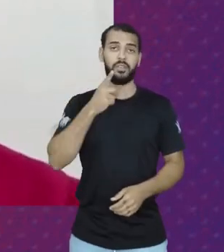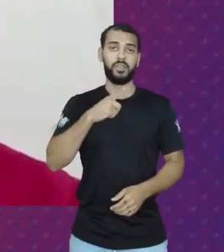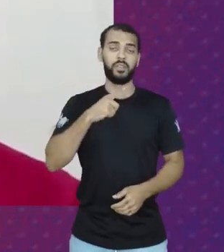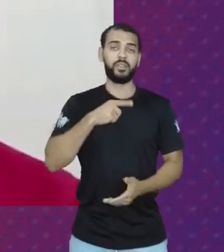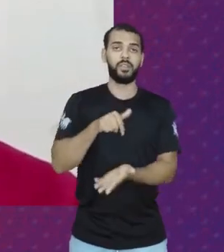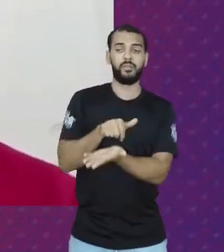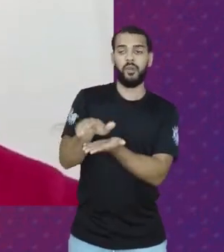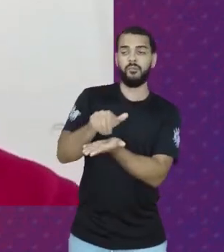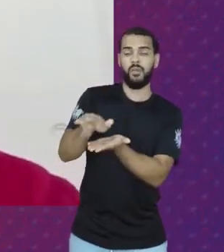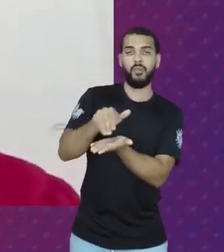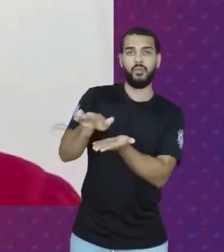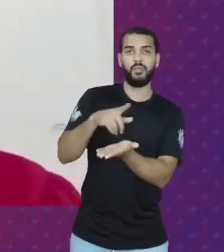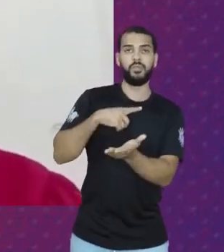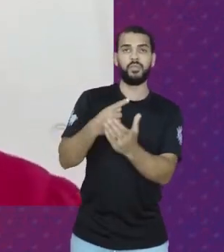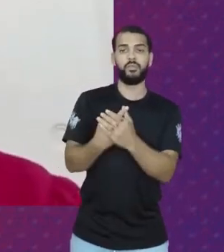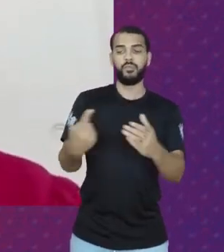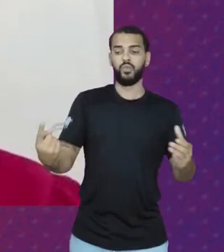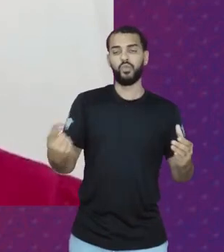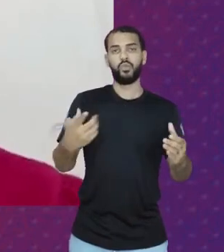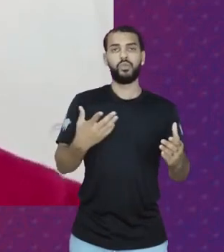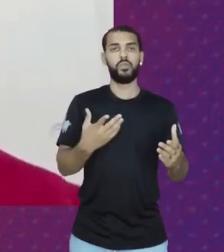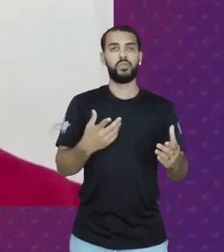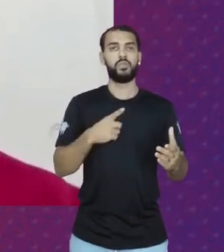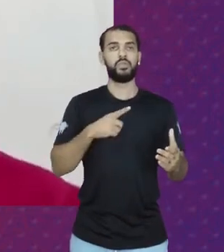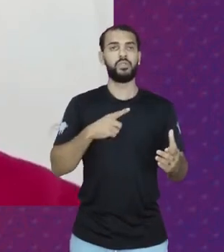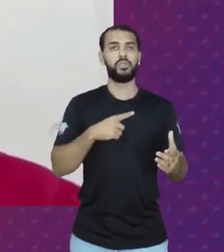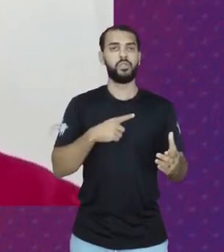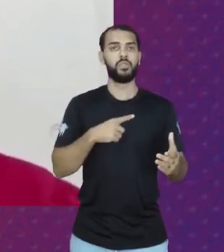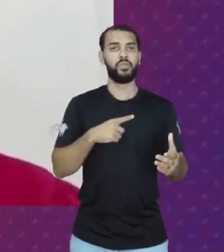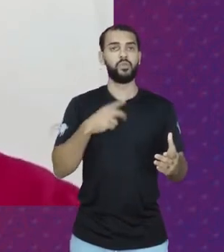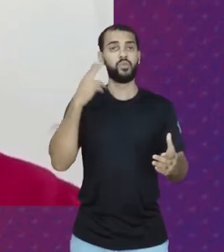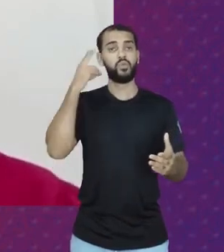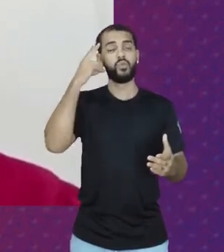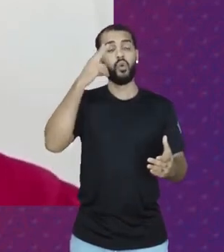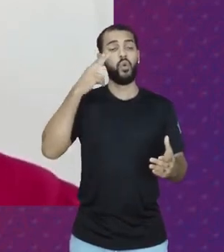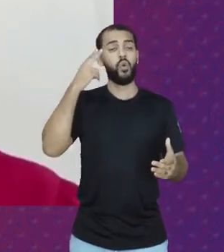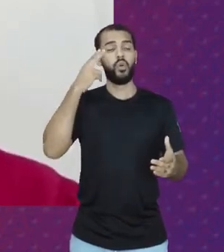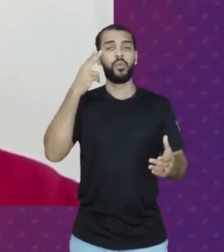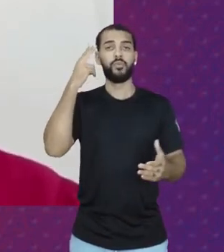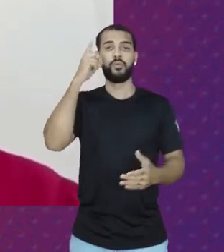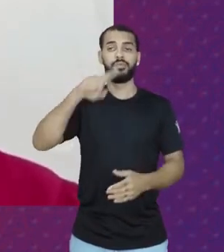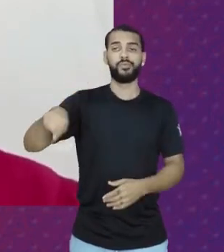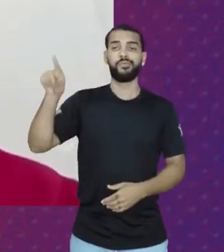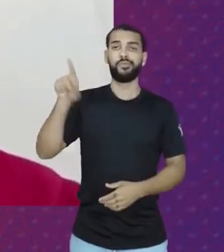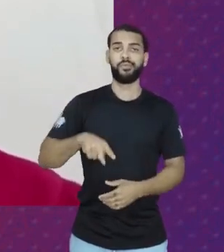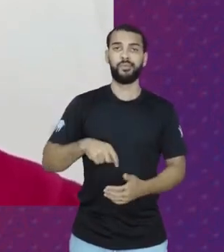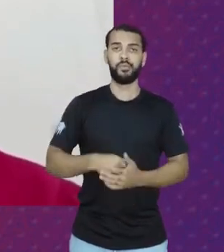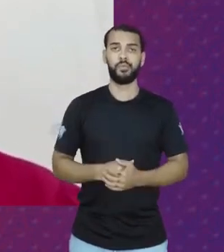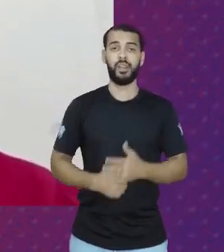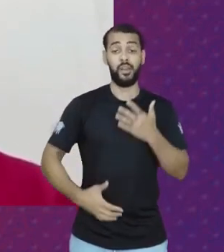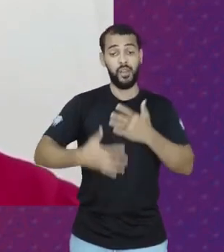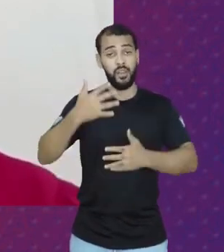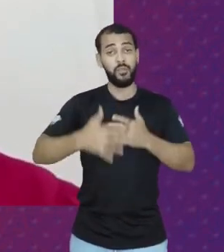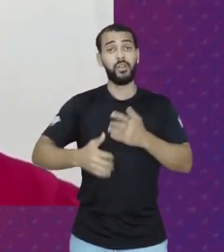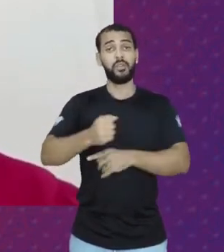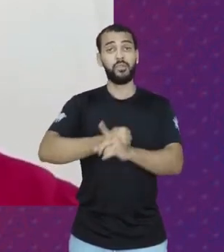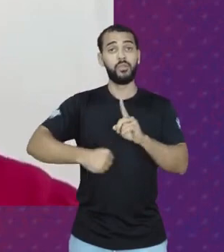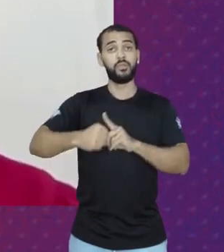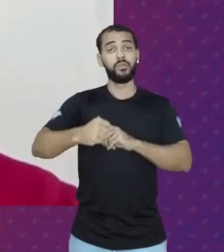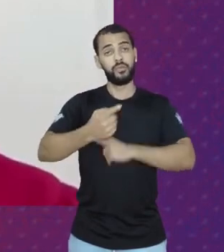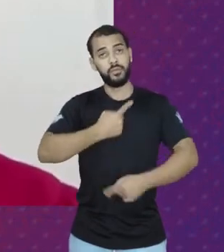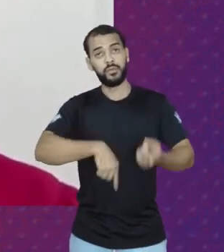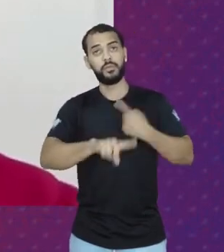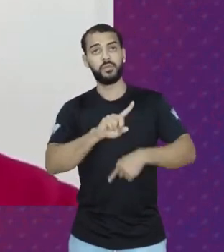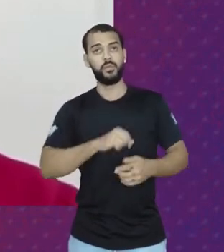juventudes, corta sonhos, dificulta a inserção na sociedade. Então, esses desafios, o PT